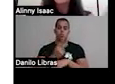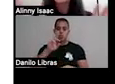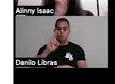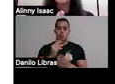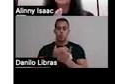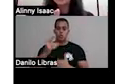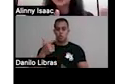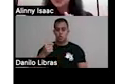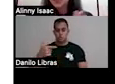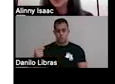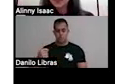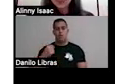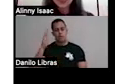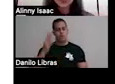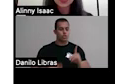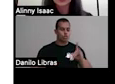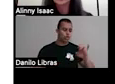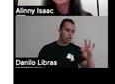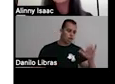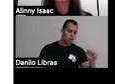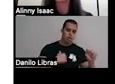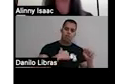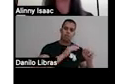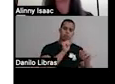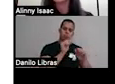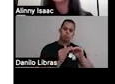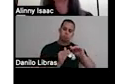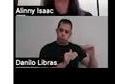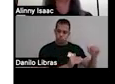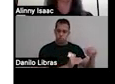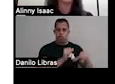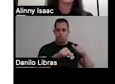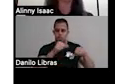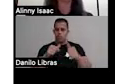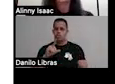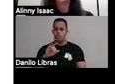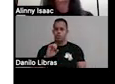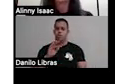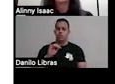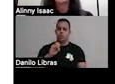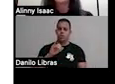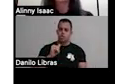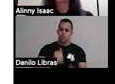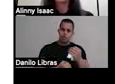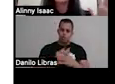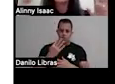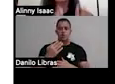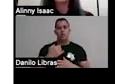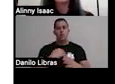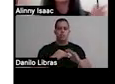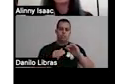saí um pouquinho da dieta, né? Saí dessa linha de alteração dietética, desenvolvimento, e eu fui para uma linha